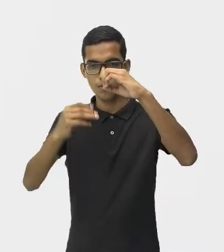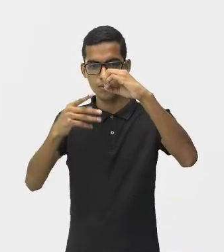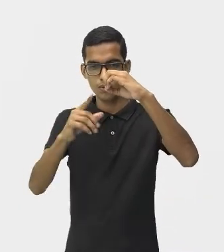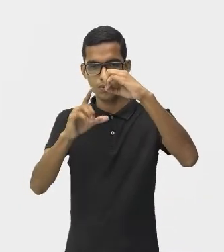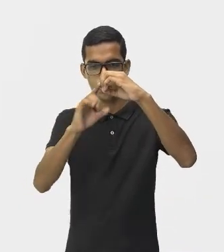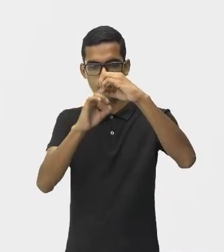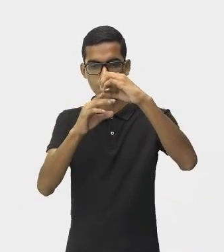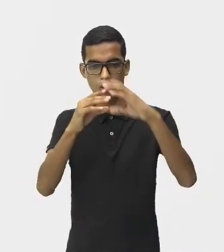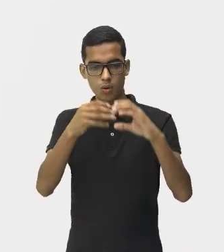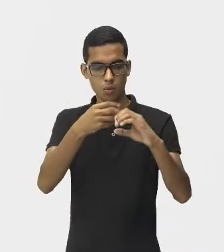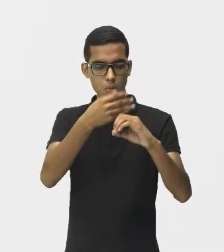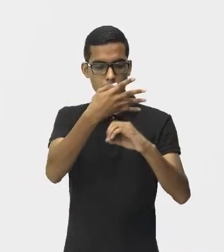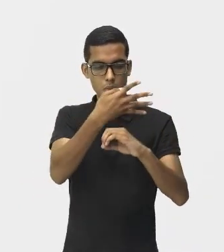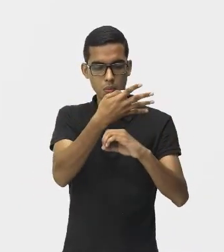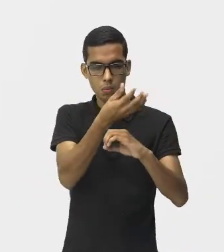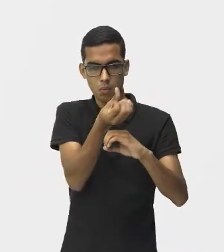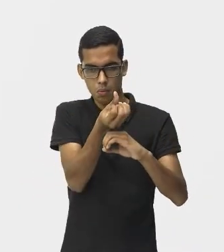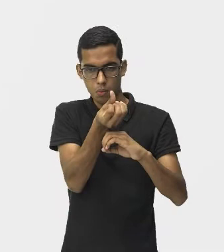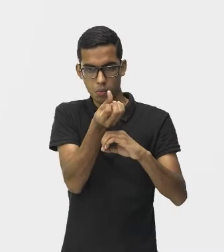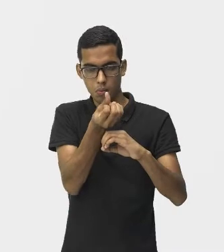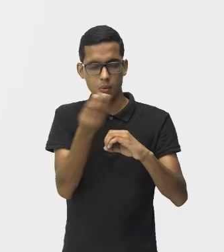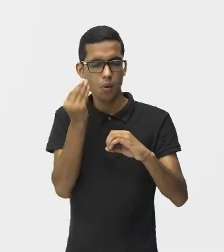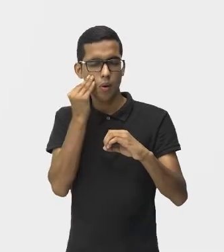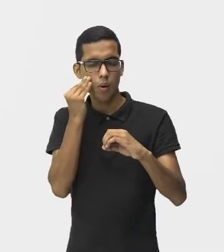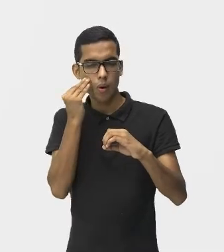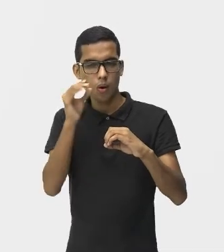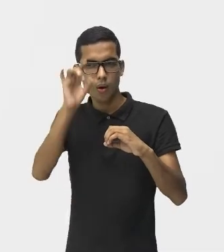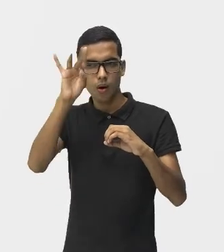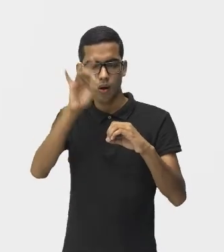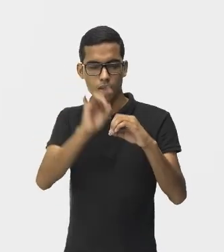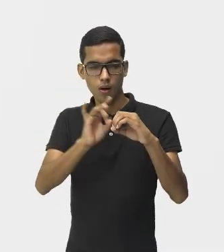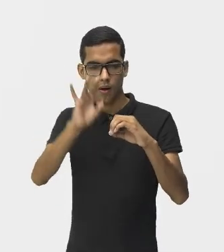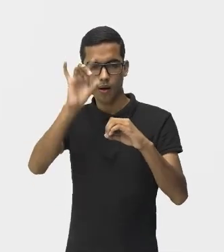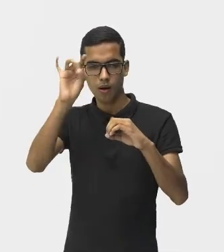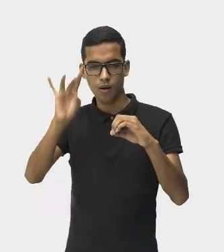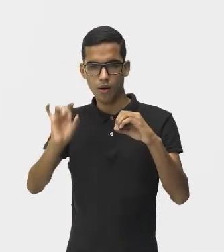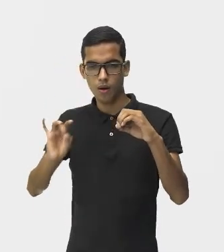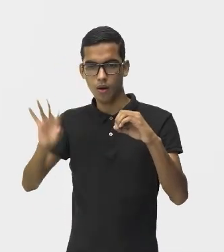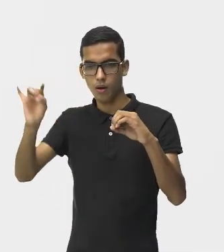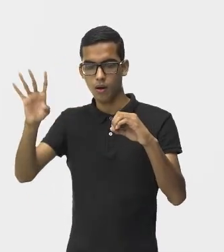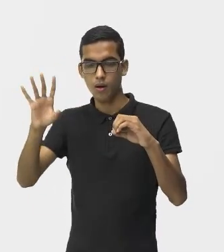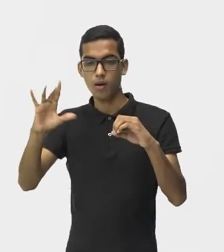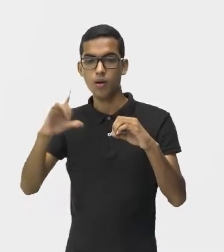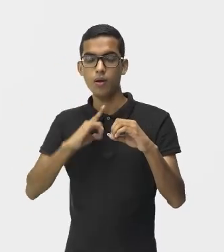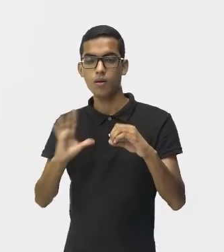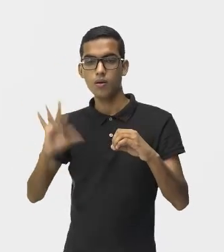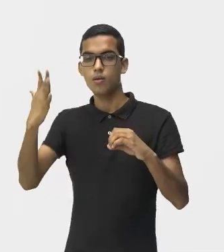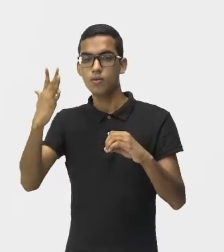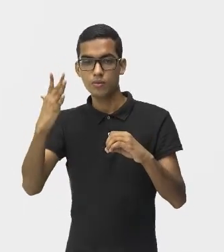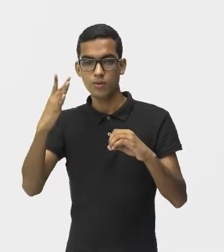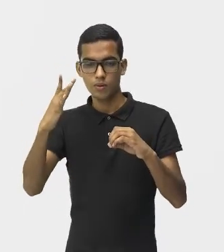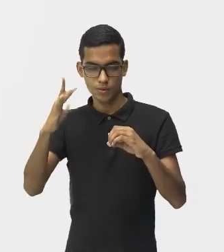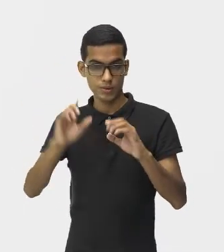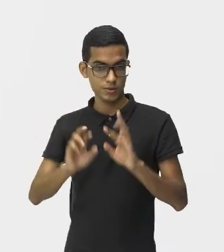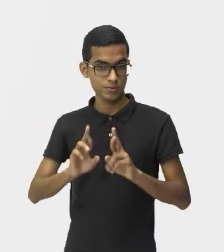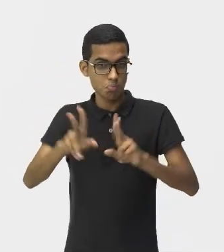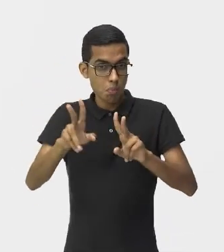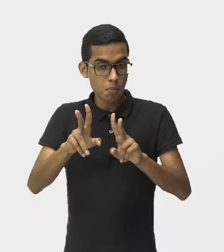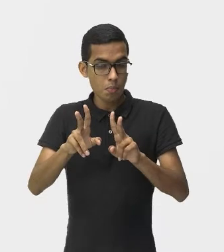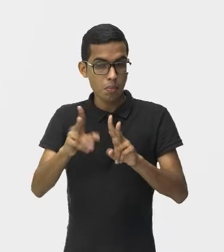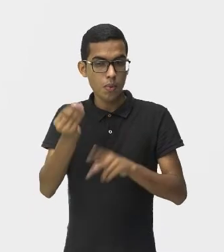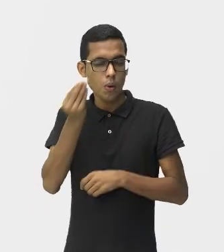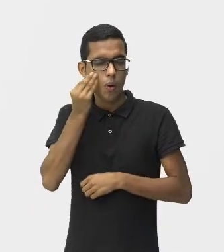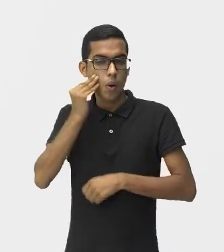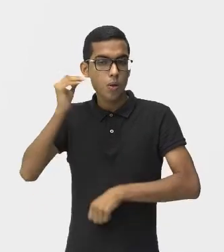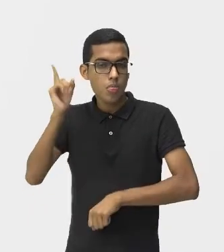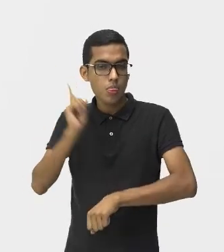e não 23 como deveria ter sido. E aí no momento da fecundação dos gametas, ela vai ter